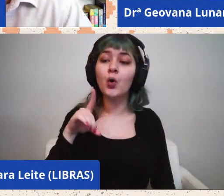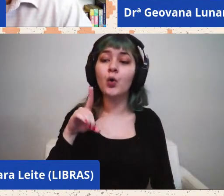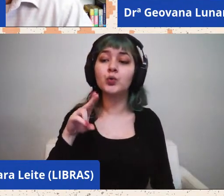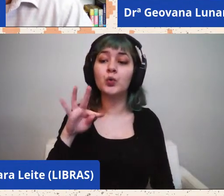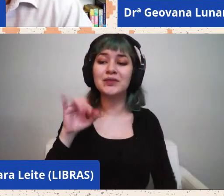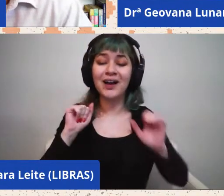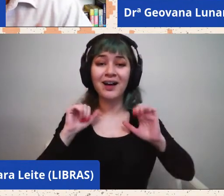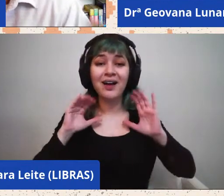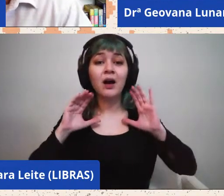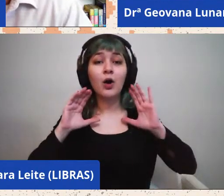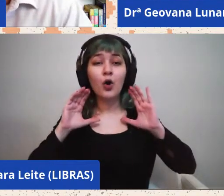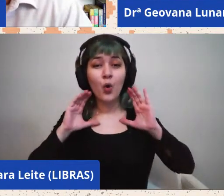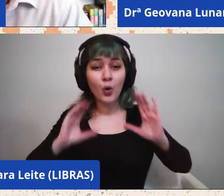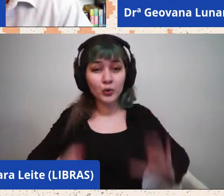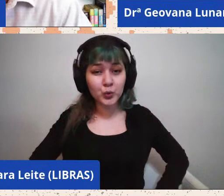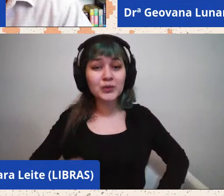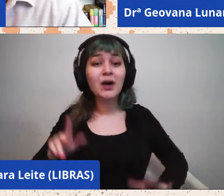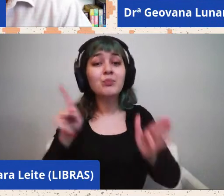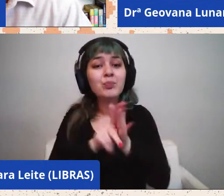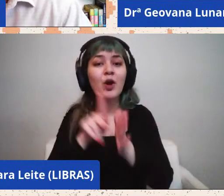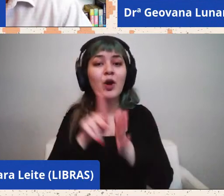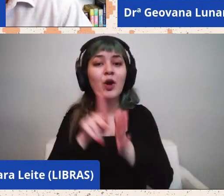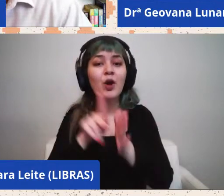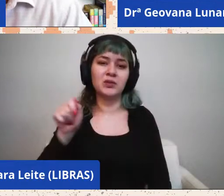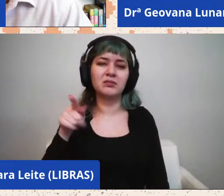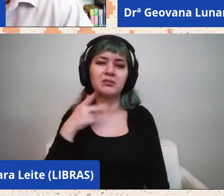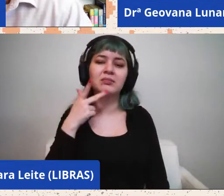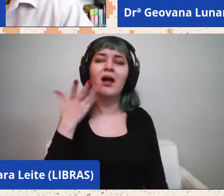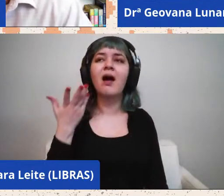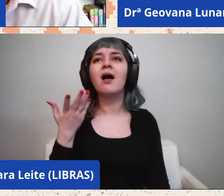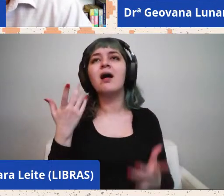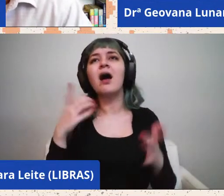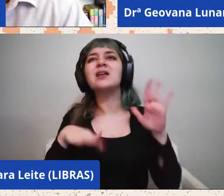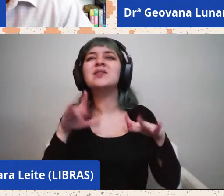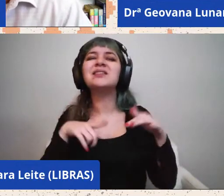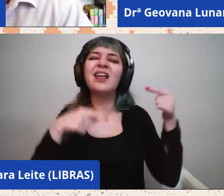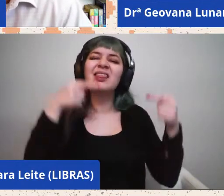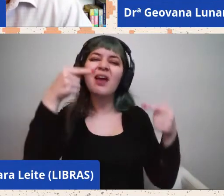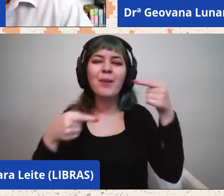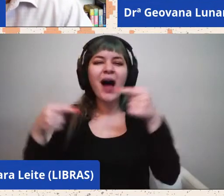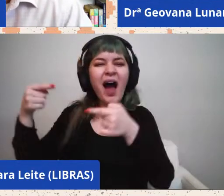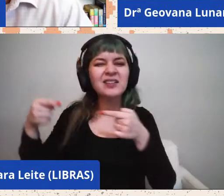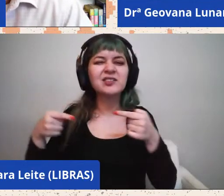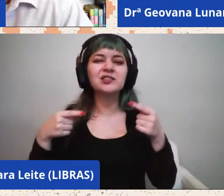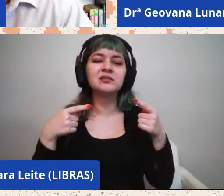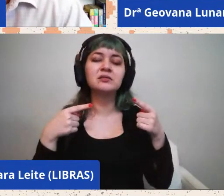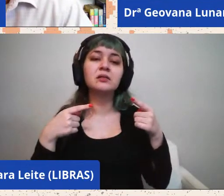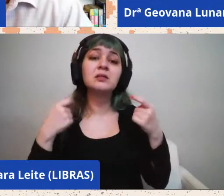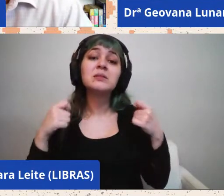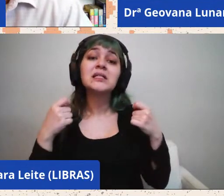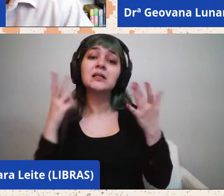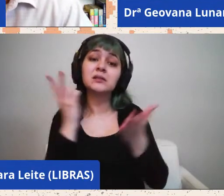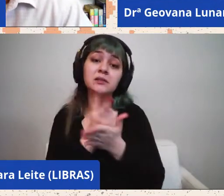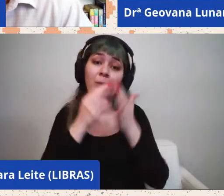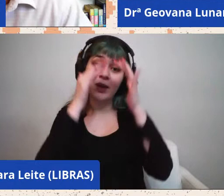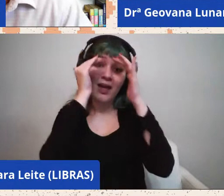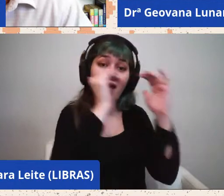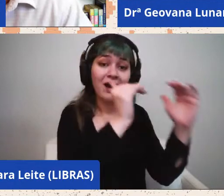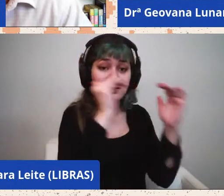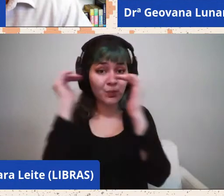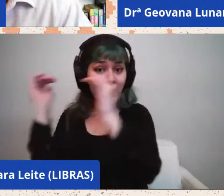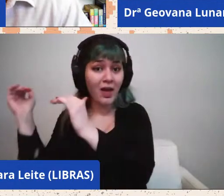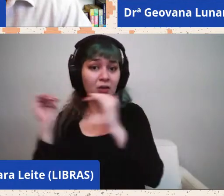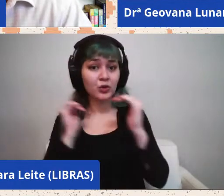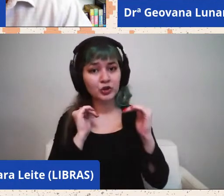ela menciona isso, o tratar com respeito, às vezes há um debate, alguma coisa, e então tudo isto é